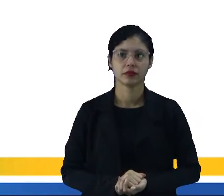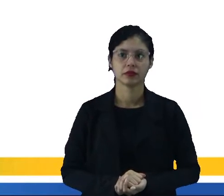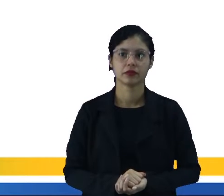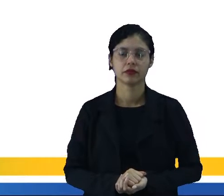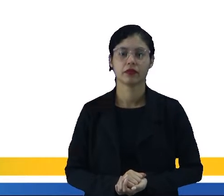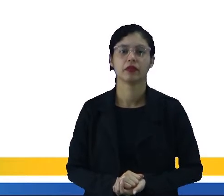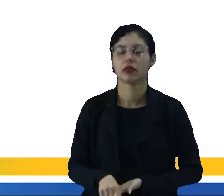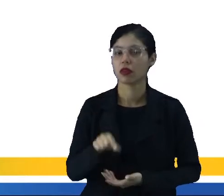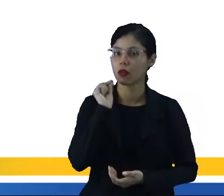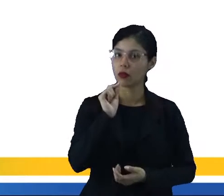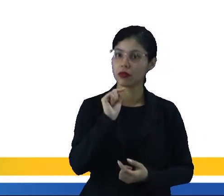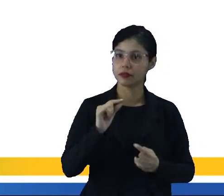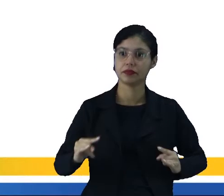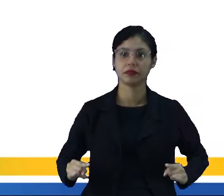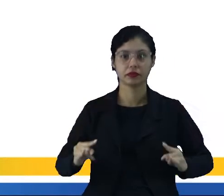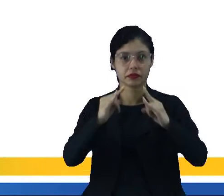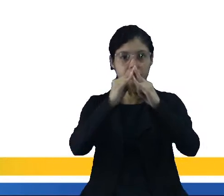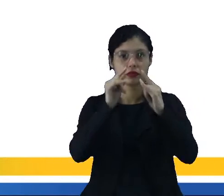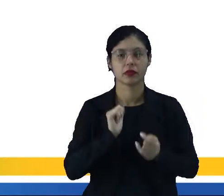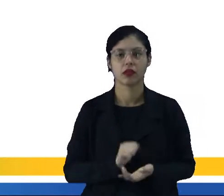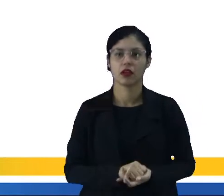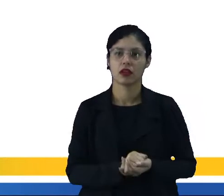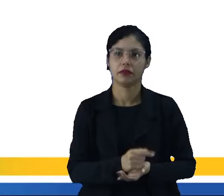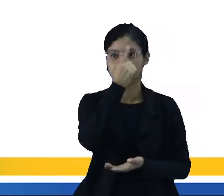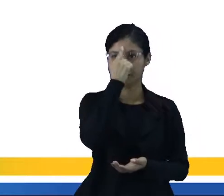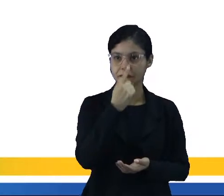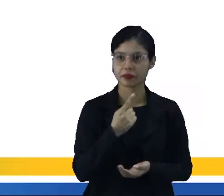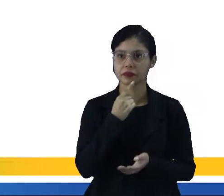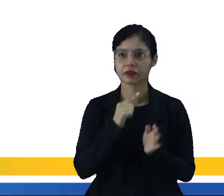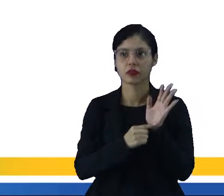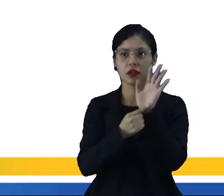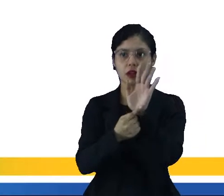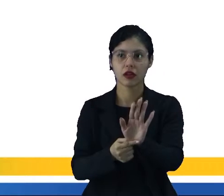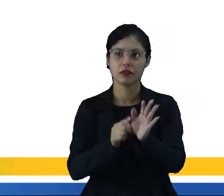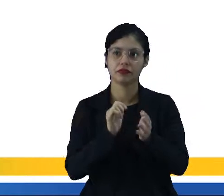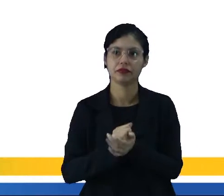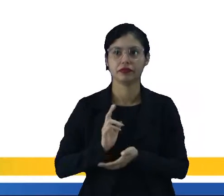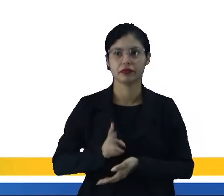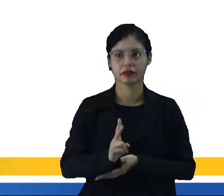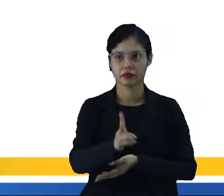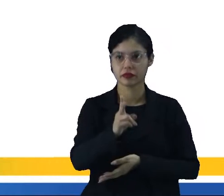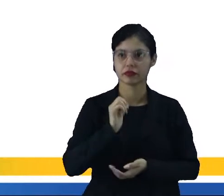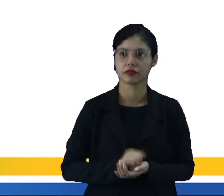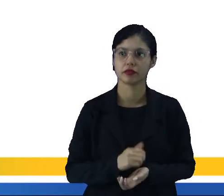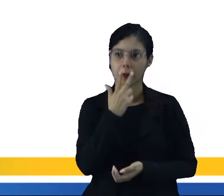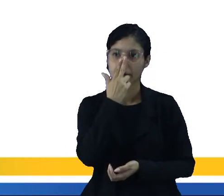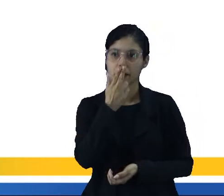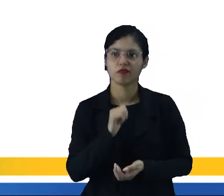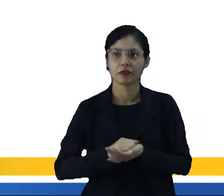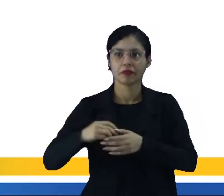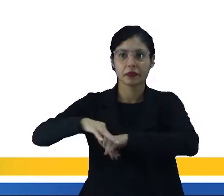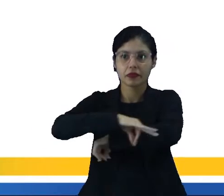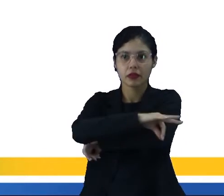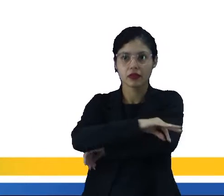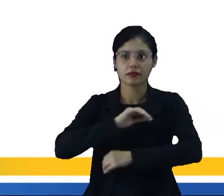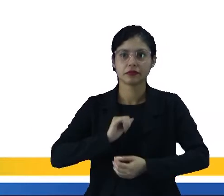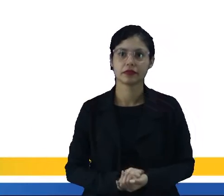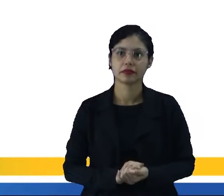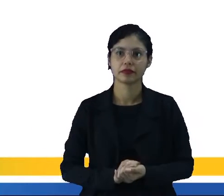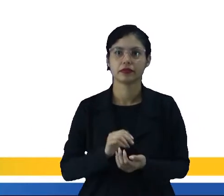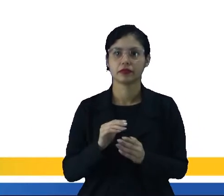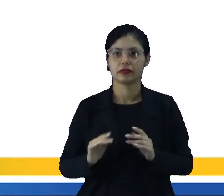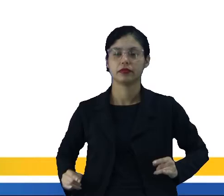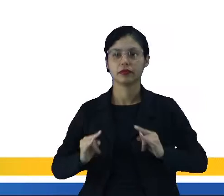o que que são pirâmides são figuras geométricas que aparecem com frequência principalmente na arquitetura